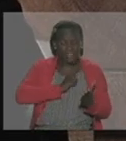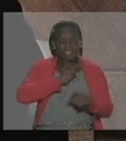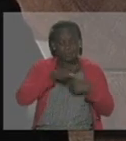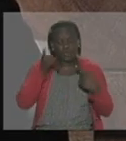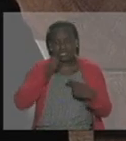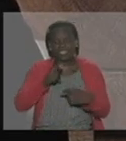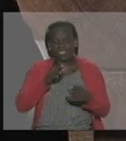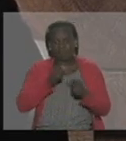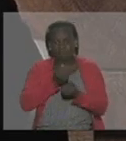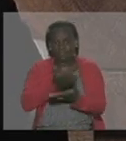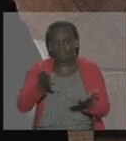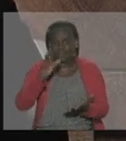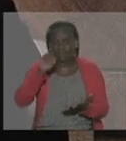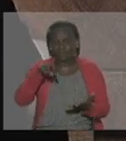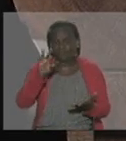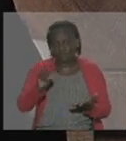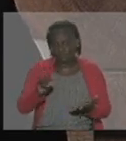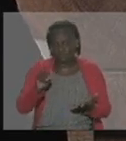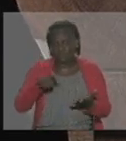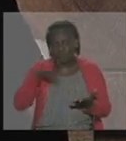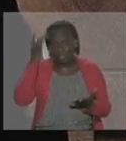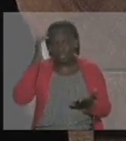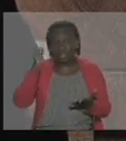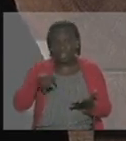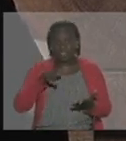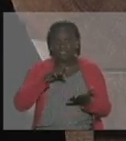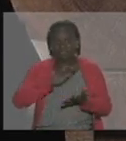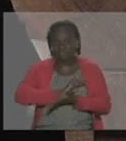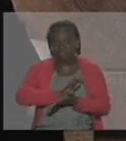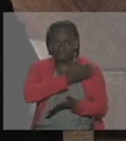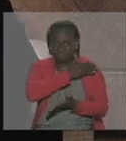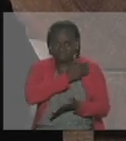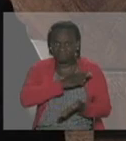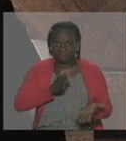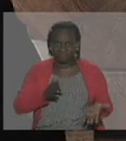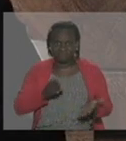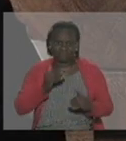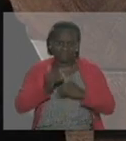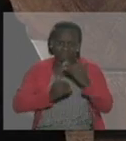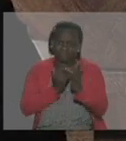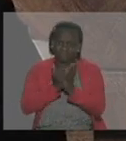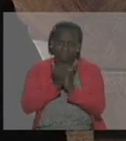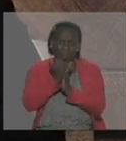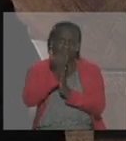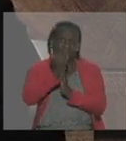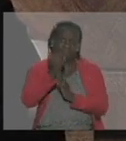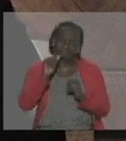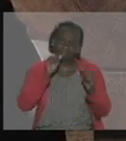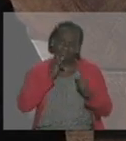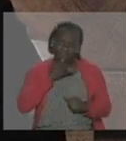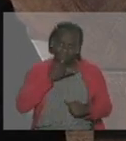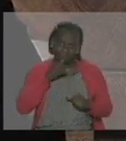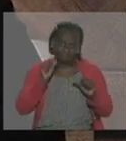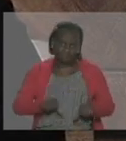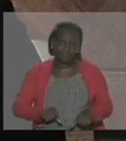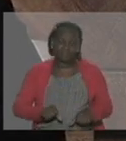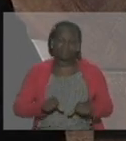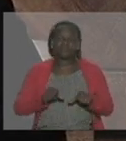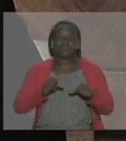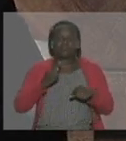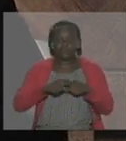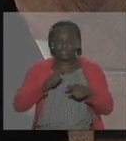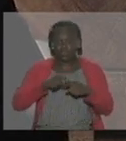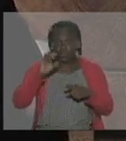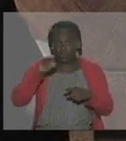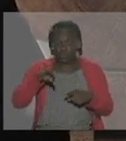romancista eh isso eu acho que é um preconceito que se agravou infelizmente porque o